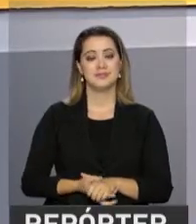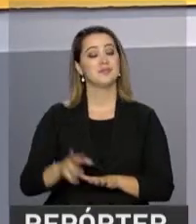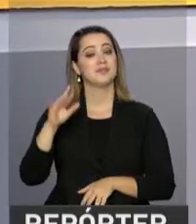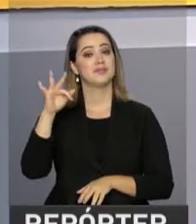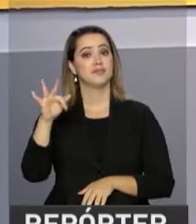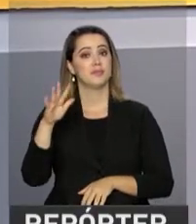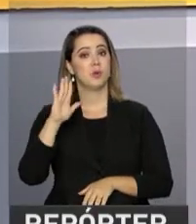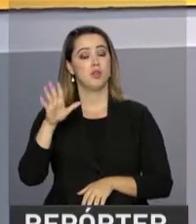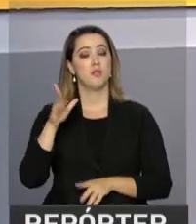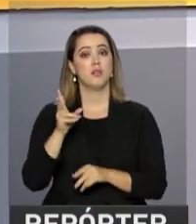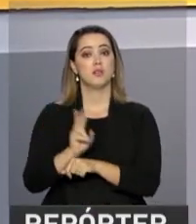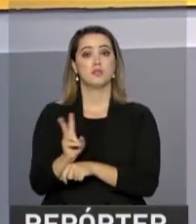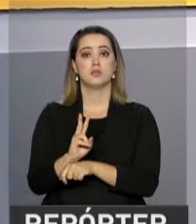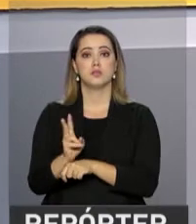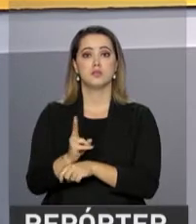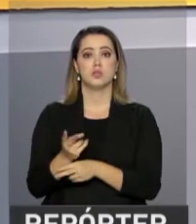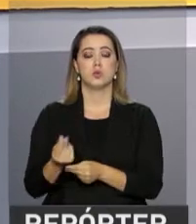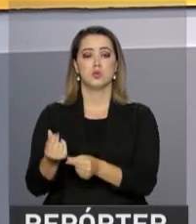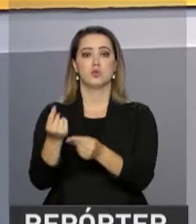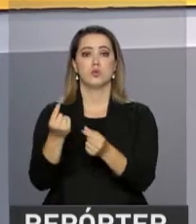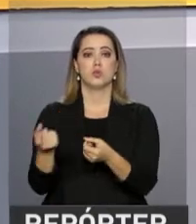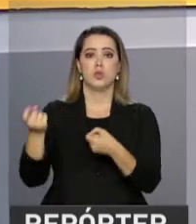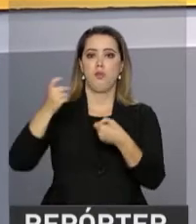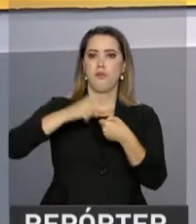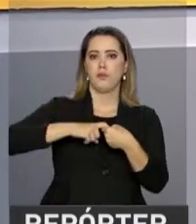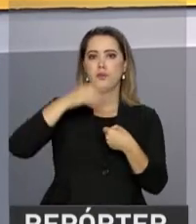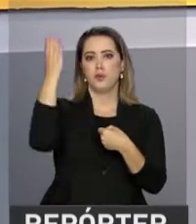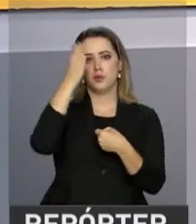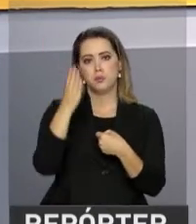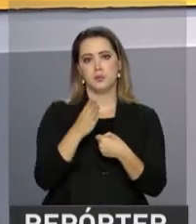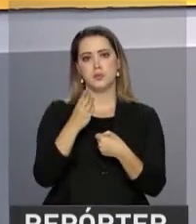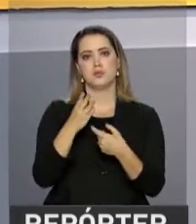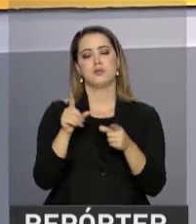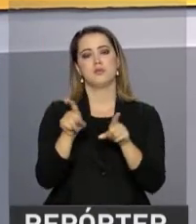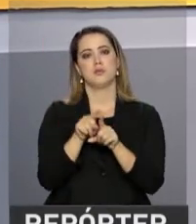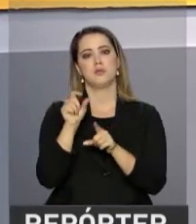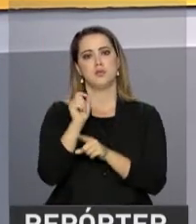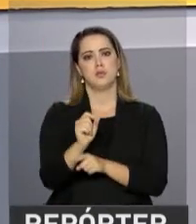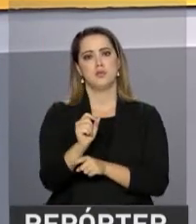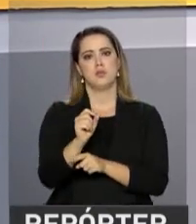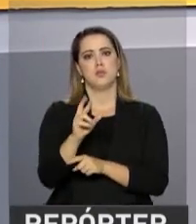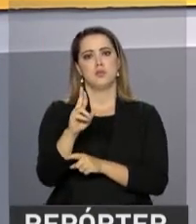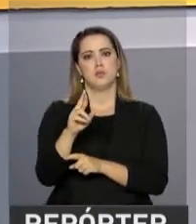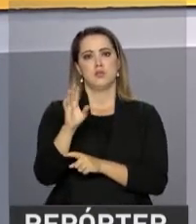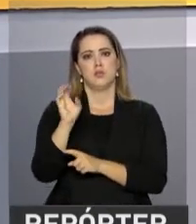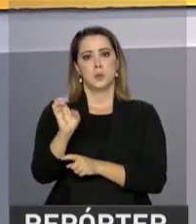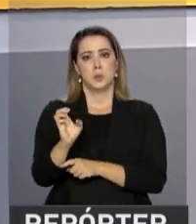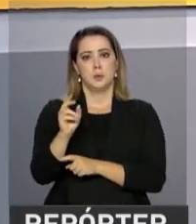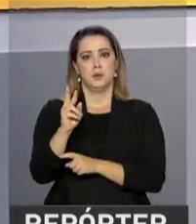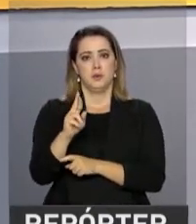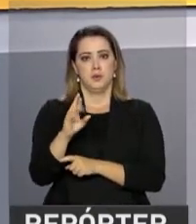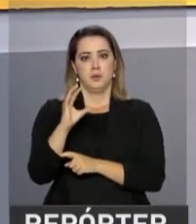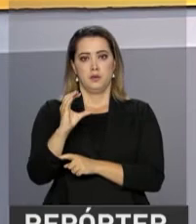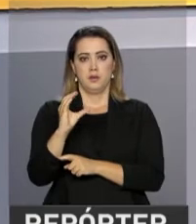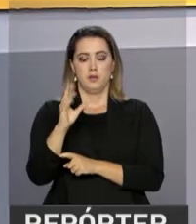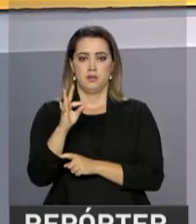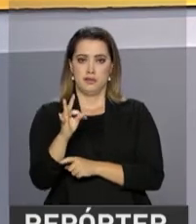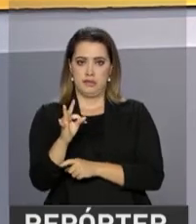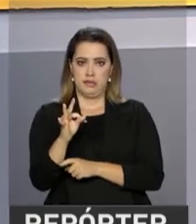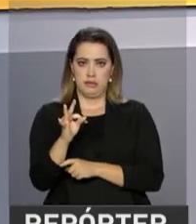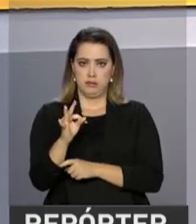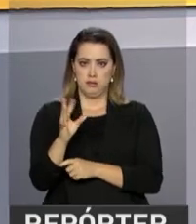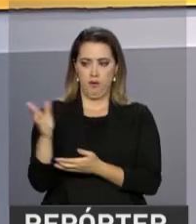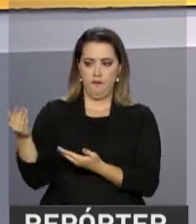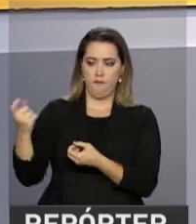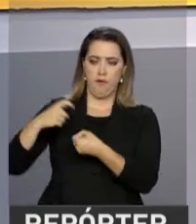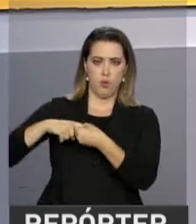está fiscalizando os recursos repatriados por meio do regime especial de regularização cambial e tributária a